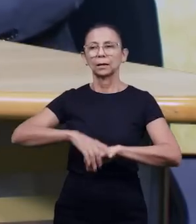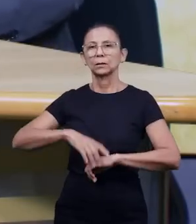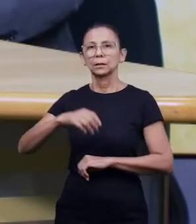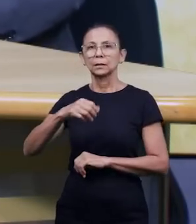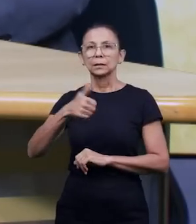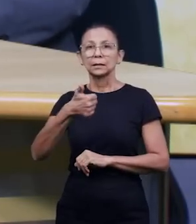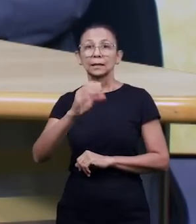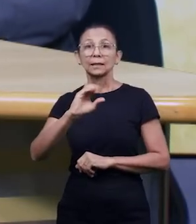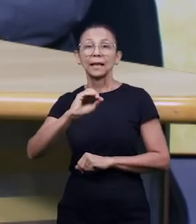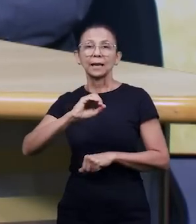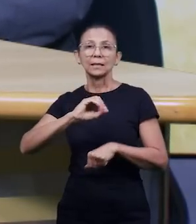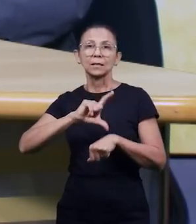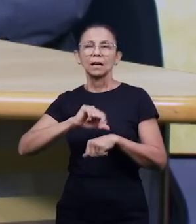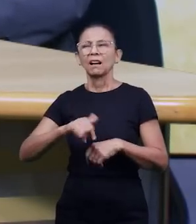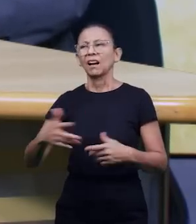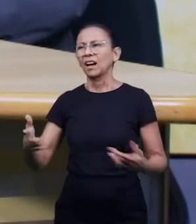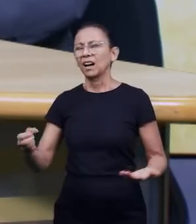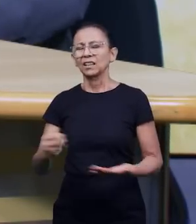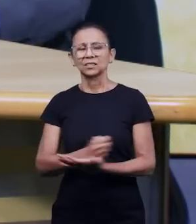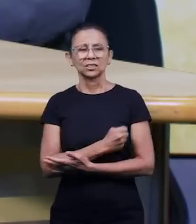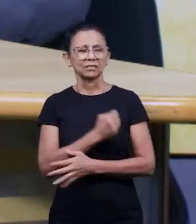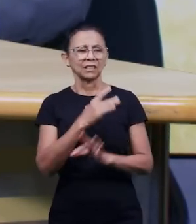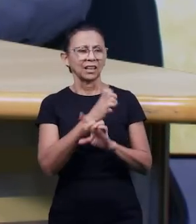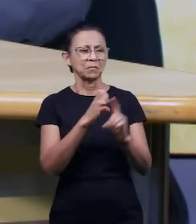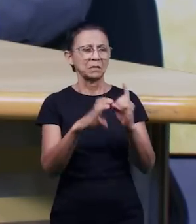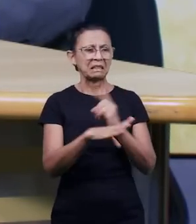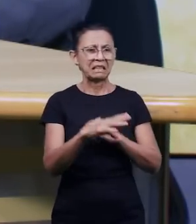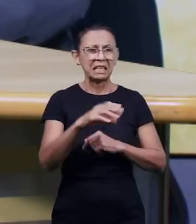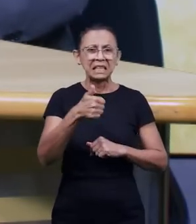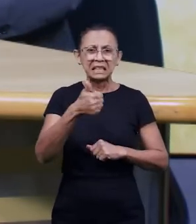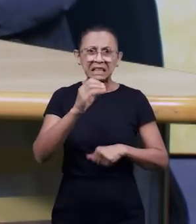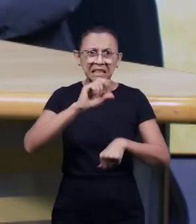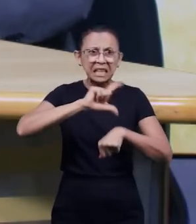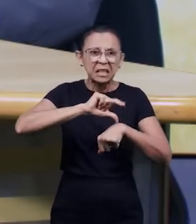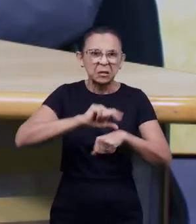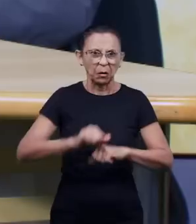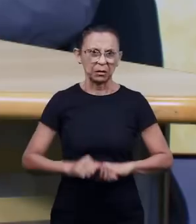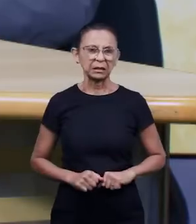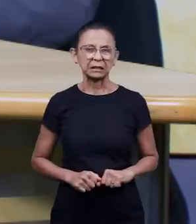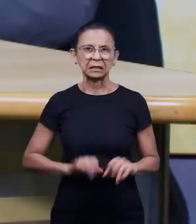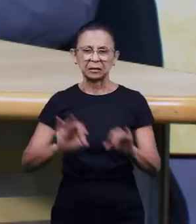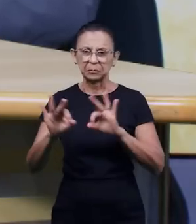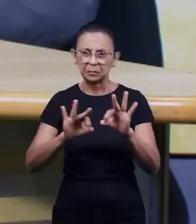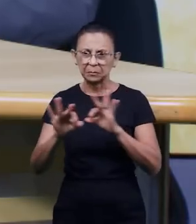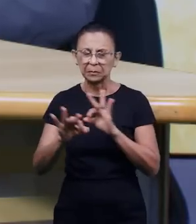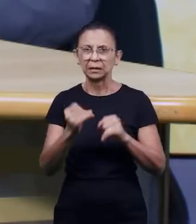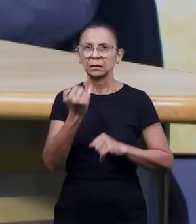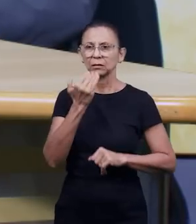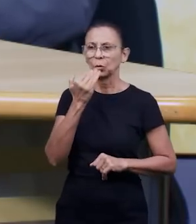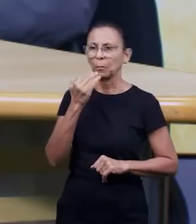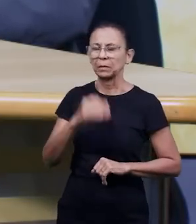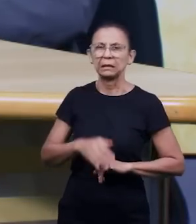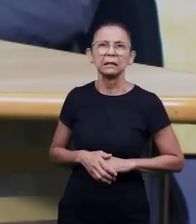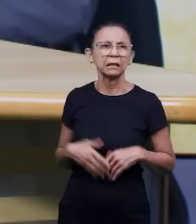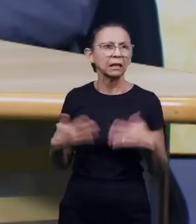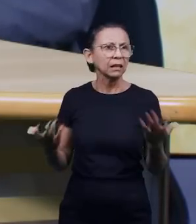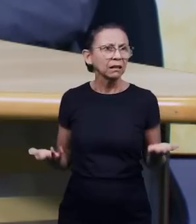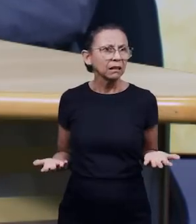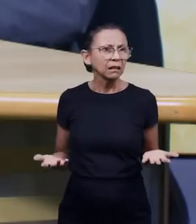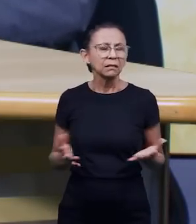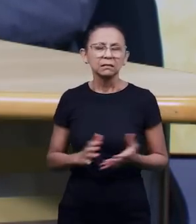iam para a escola semana toda cedo e domingo queria deixar elas dormir mais tarde. Então, tadinho, aquela coisa